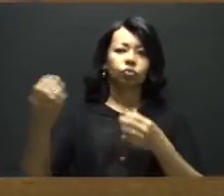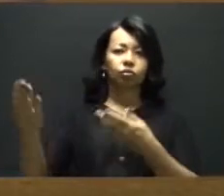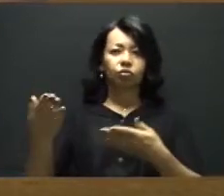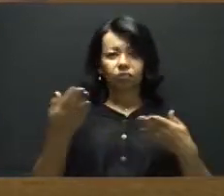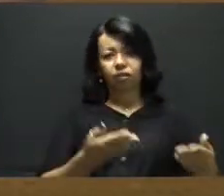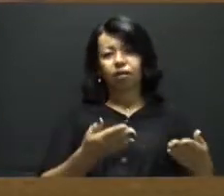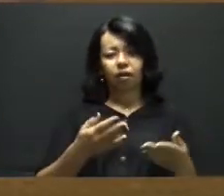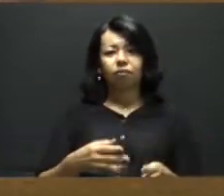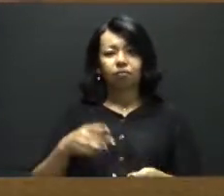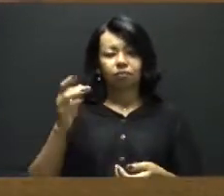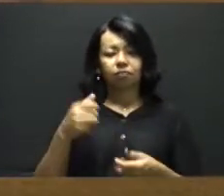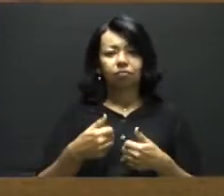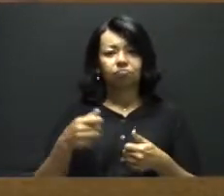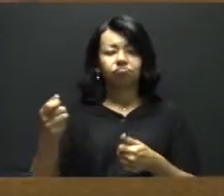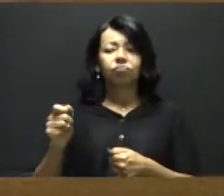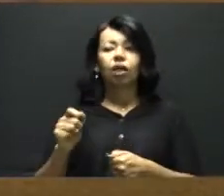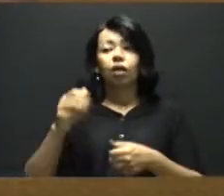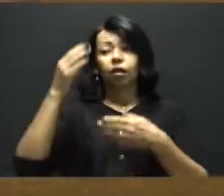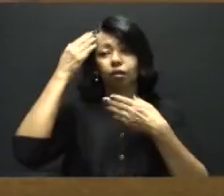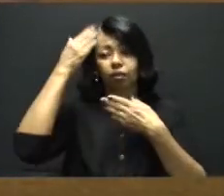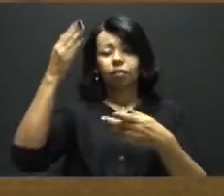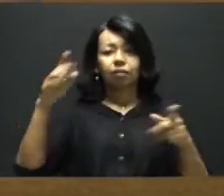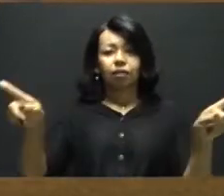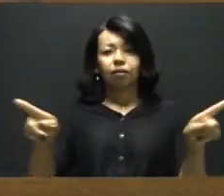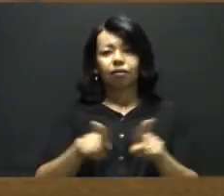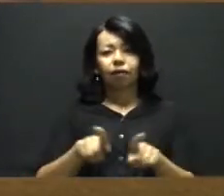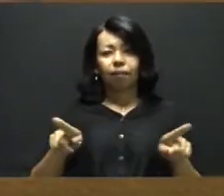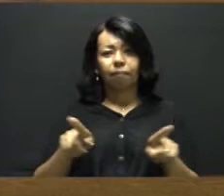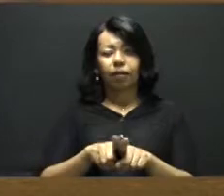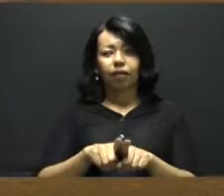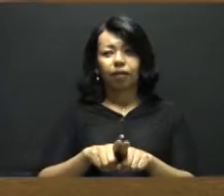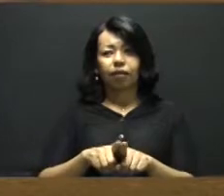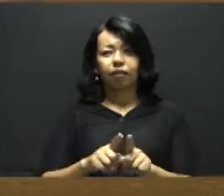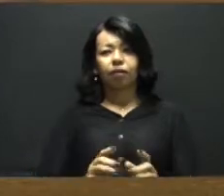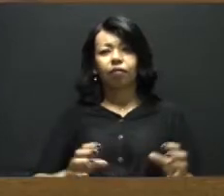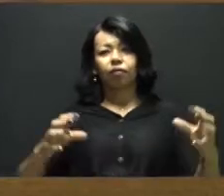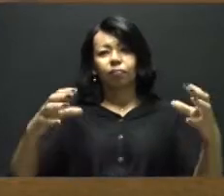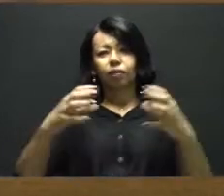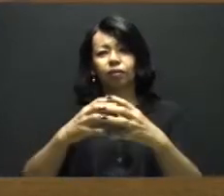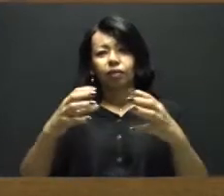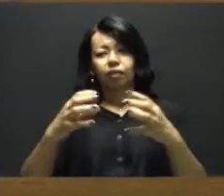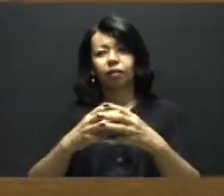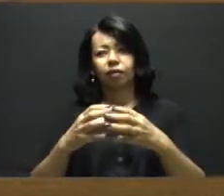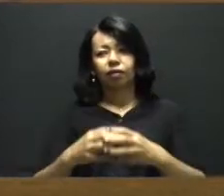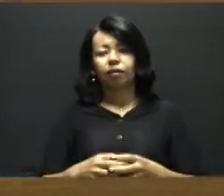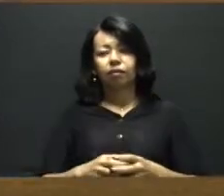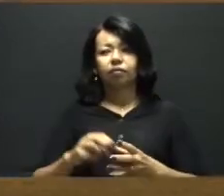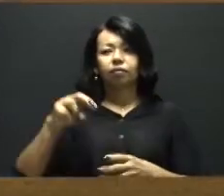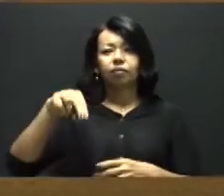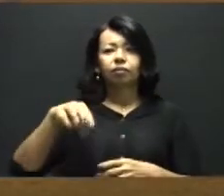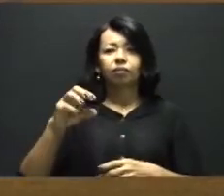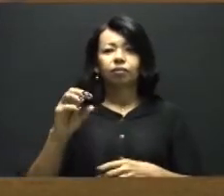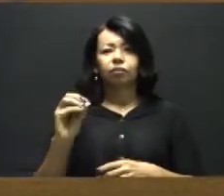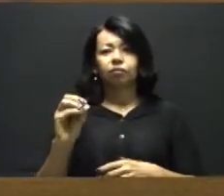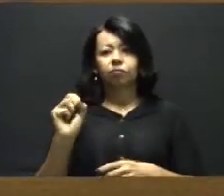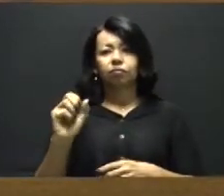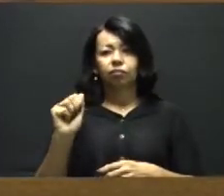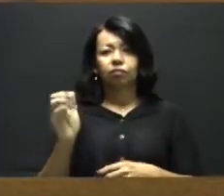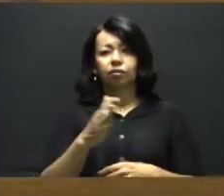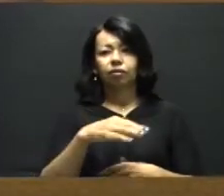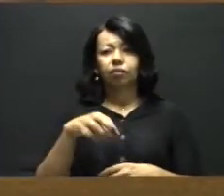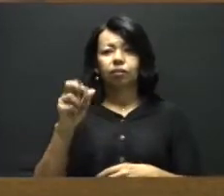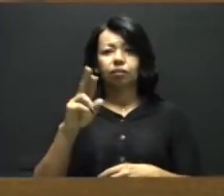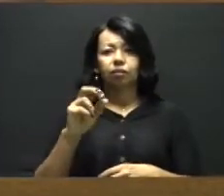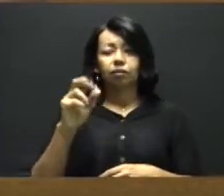estão aí quero agradecer também à minha comunidade nossa senhora das graças onde o fogo